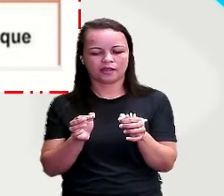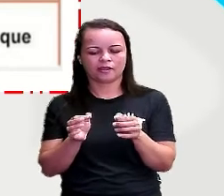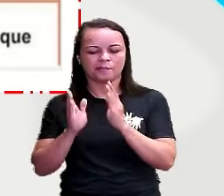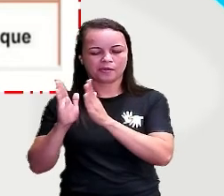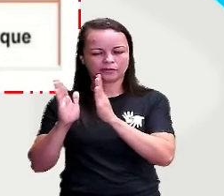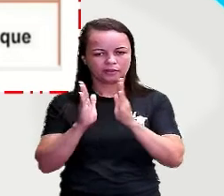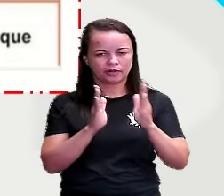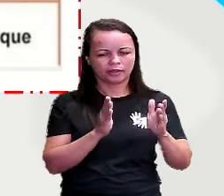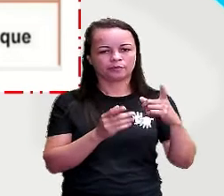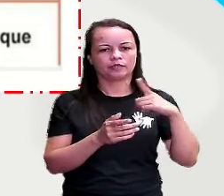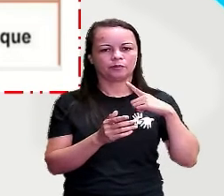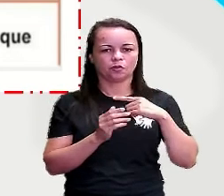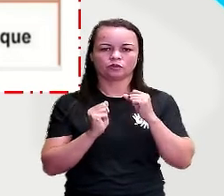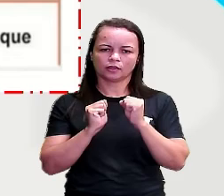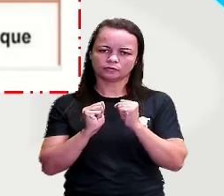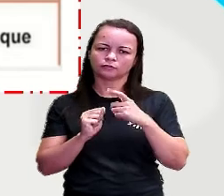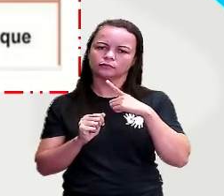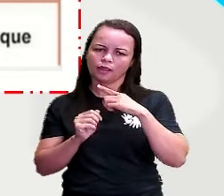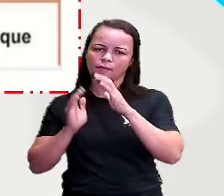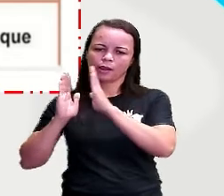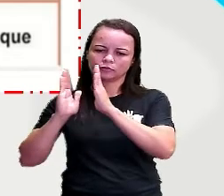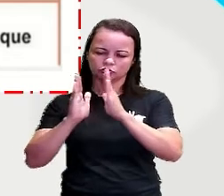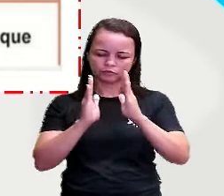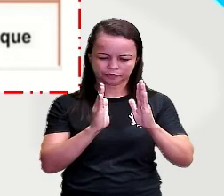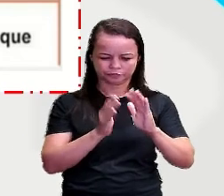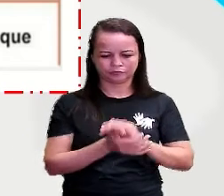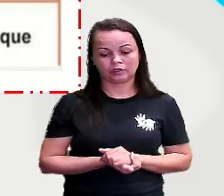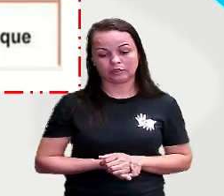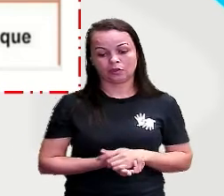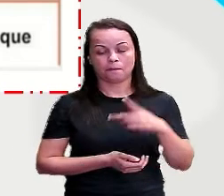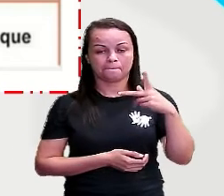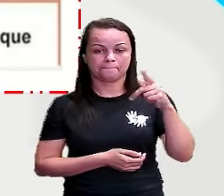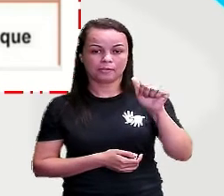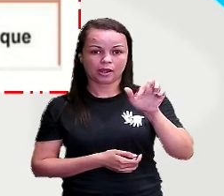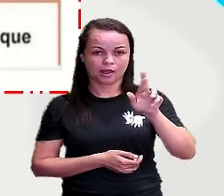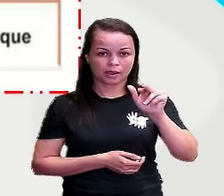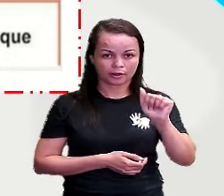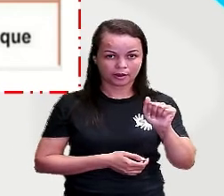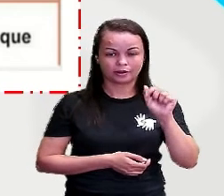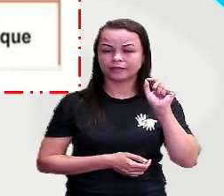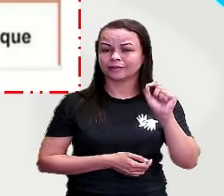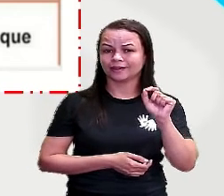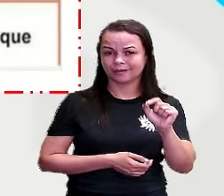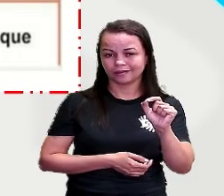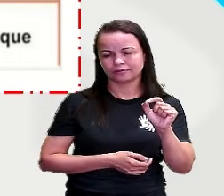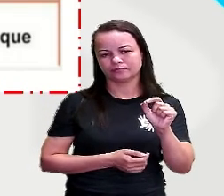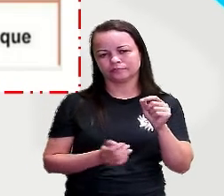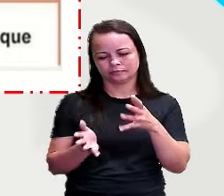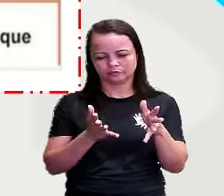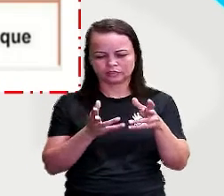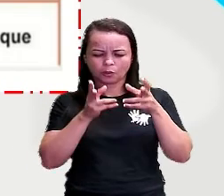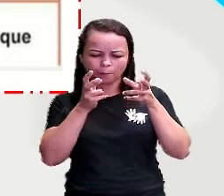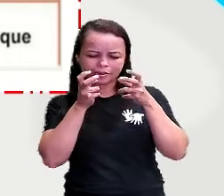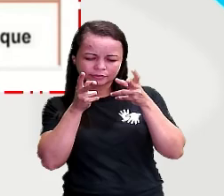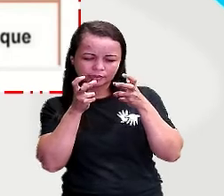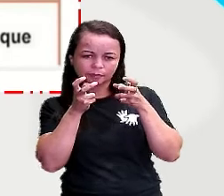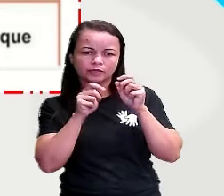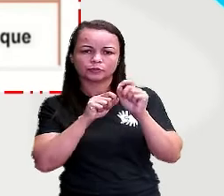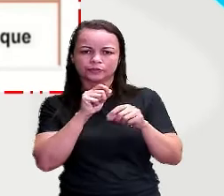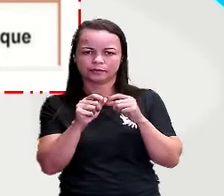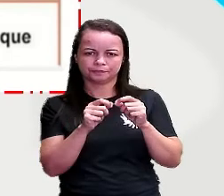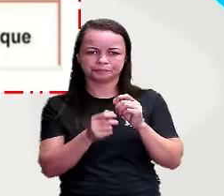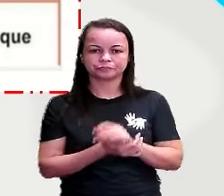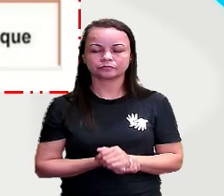Então, para que, ó, é uma conjunção subordinativa finais. E percebemos aí, ó,